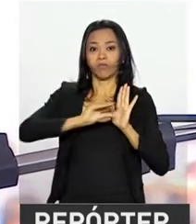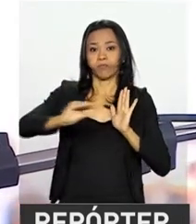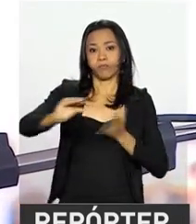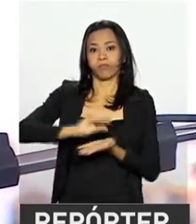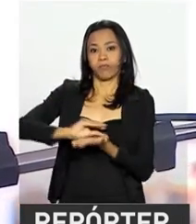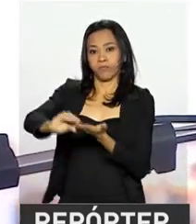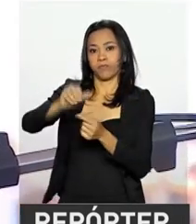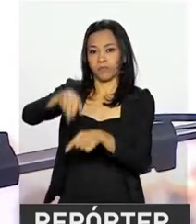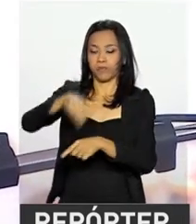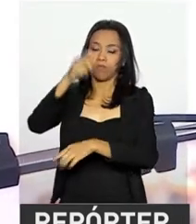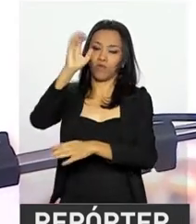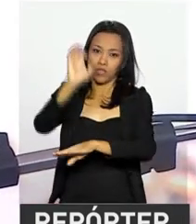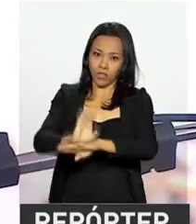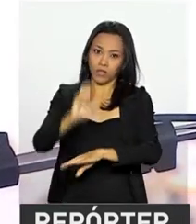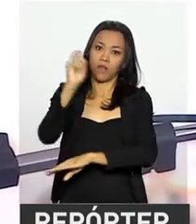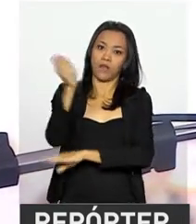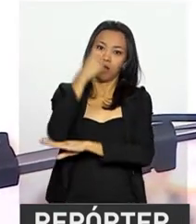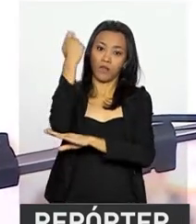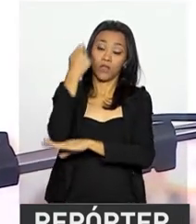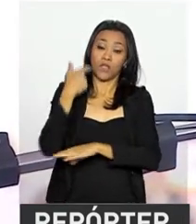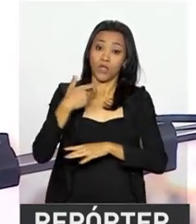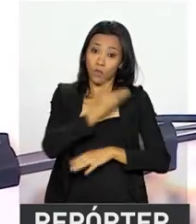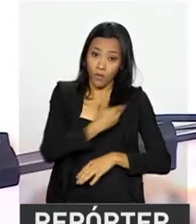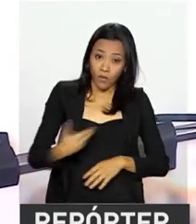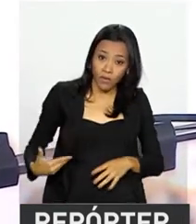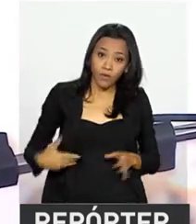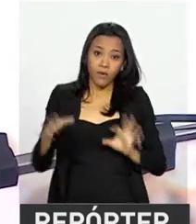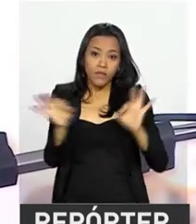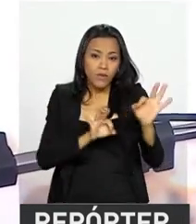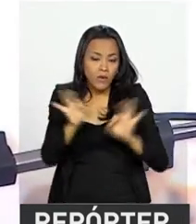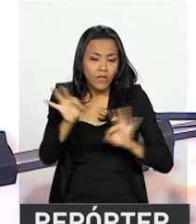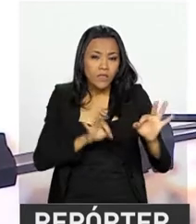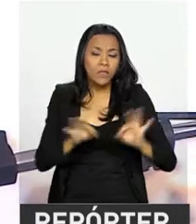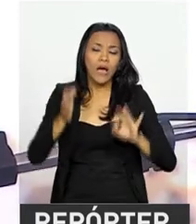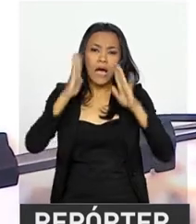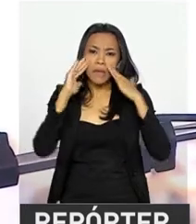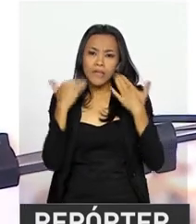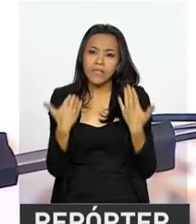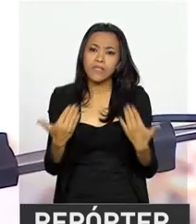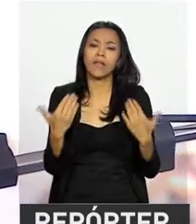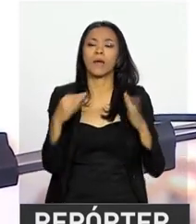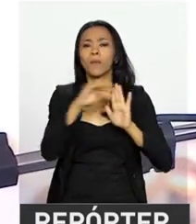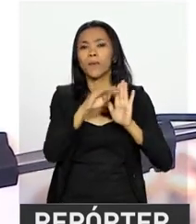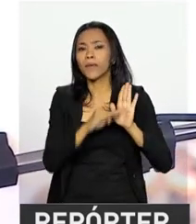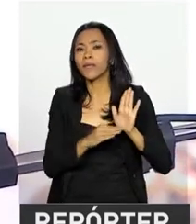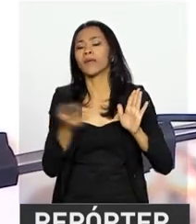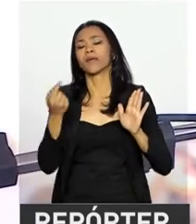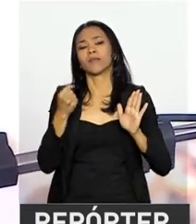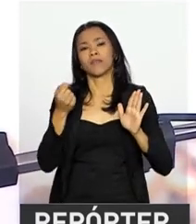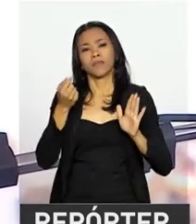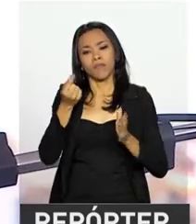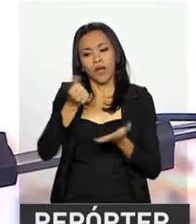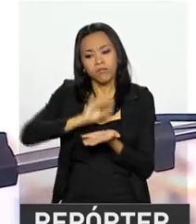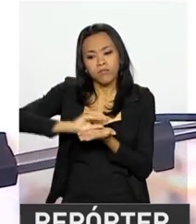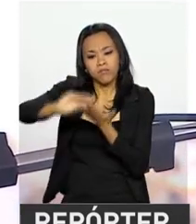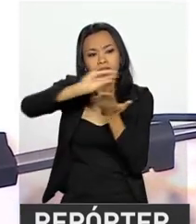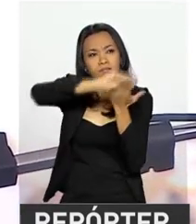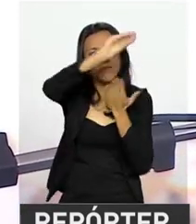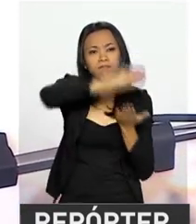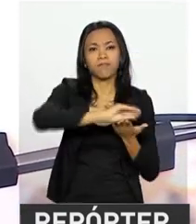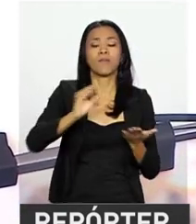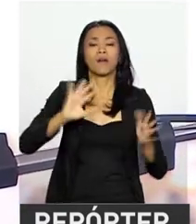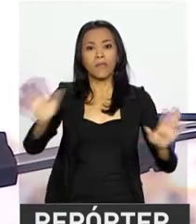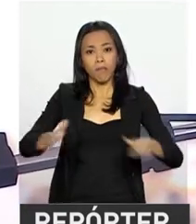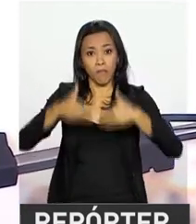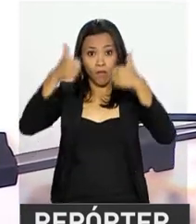organizou para apresentar um programa de investimento, de geração de emprego, de melhoria